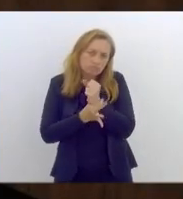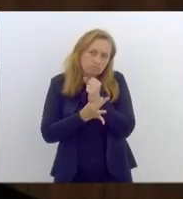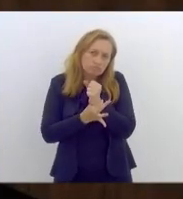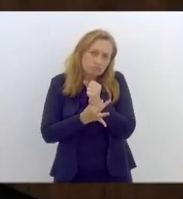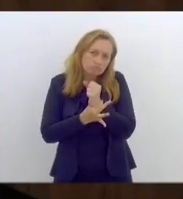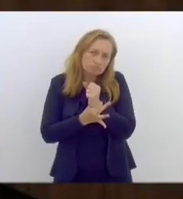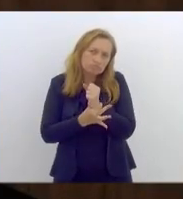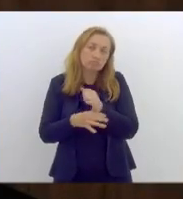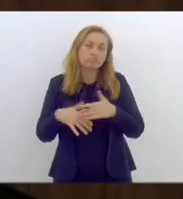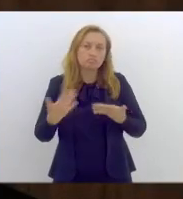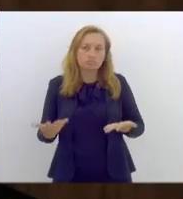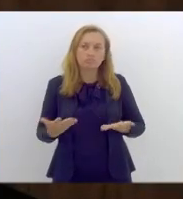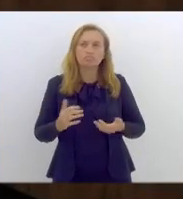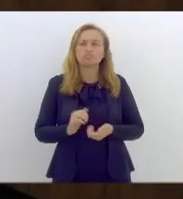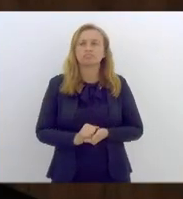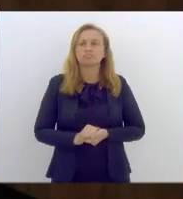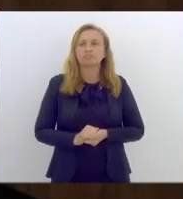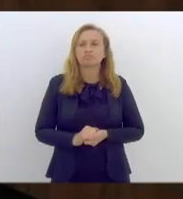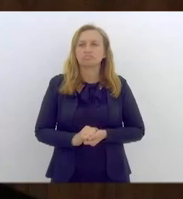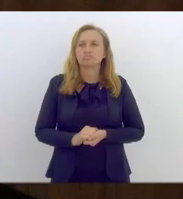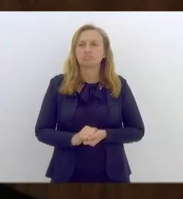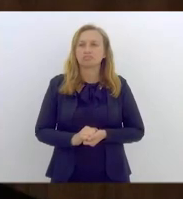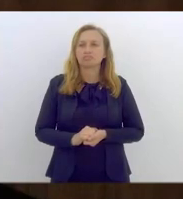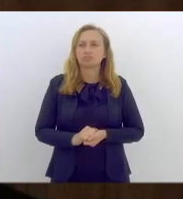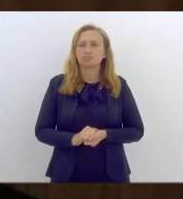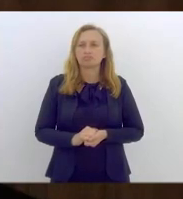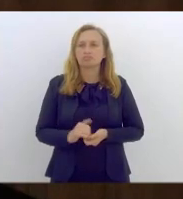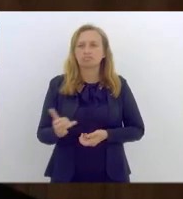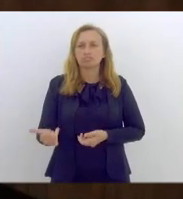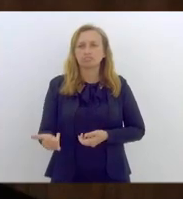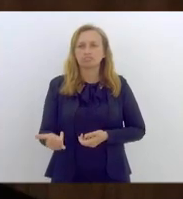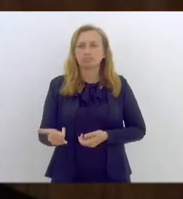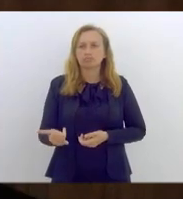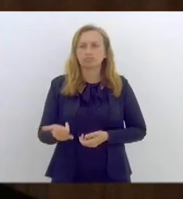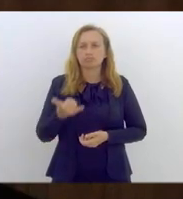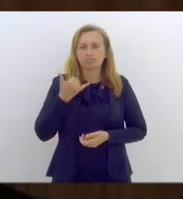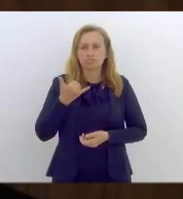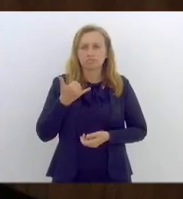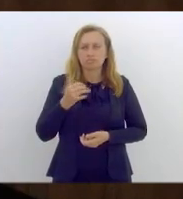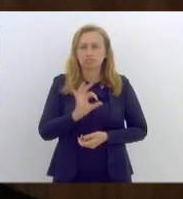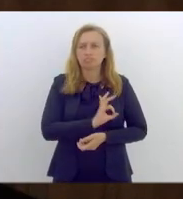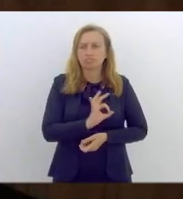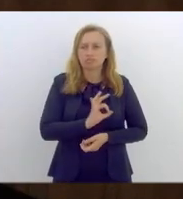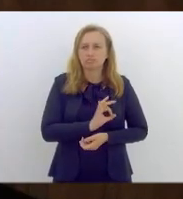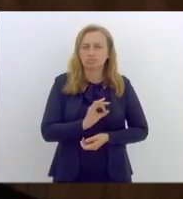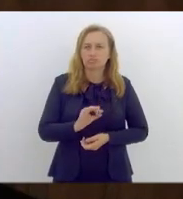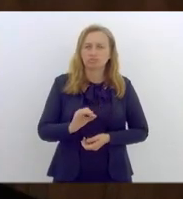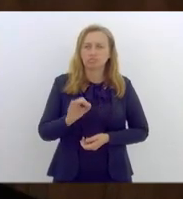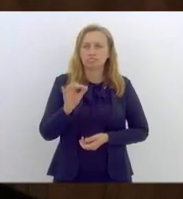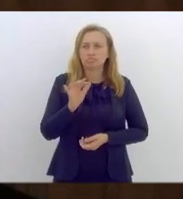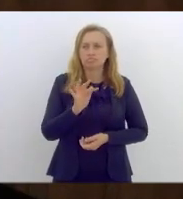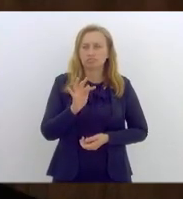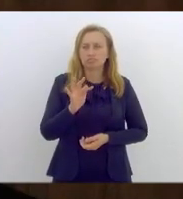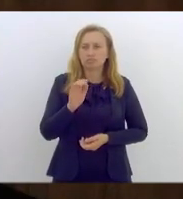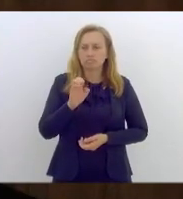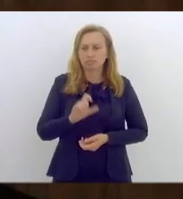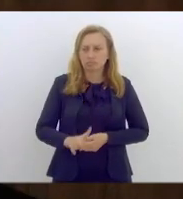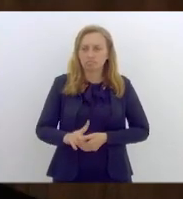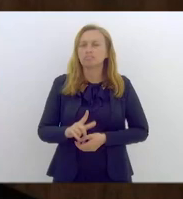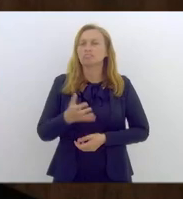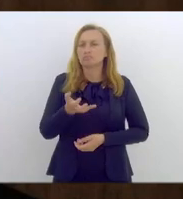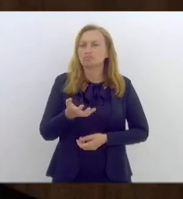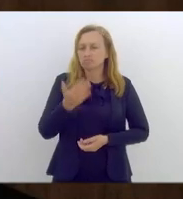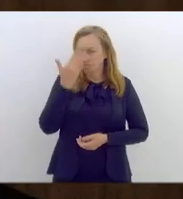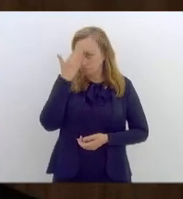para tanto fui estabelecer um contato com a polícia civil e Quero aqui agradecer o Dr